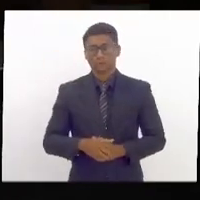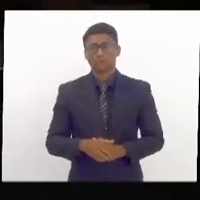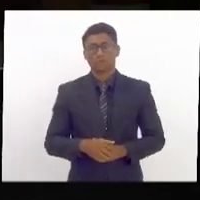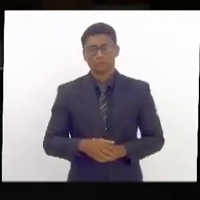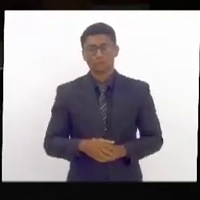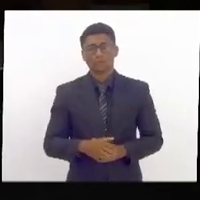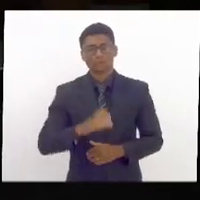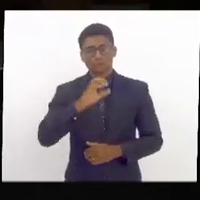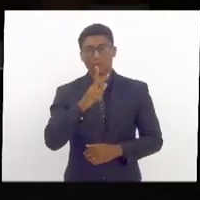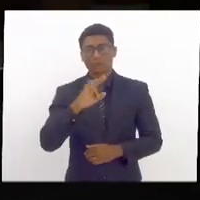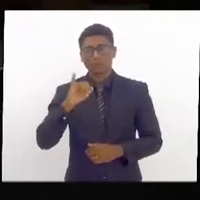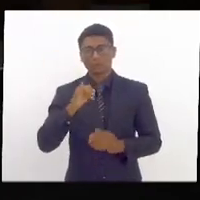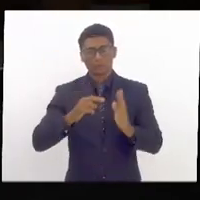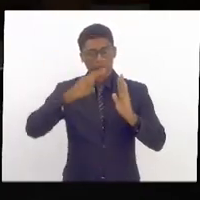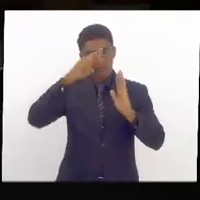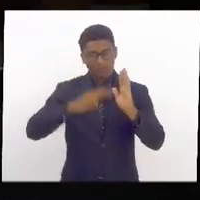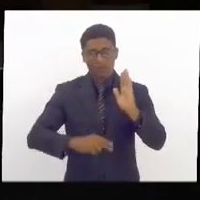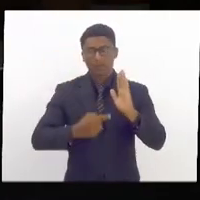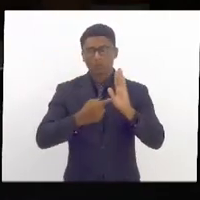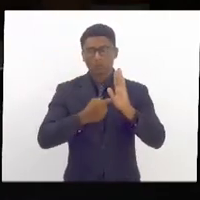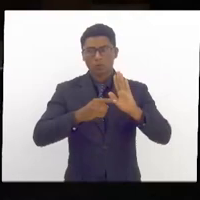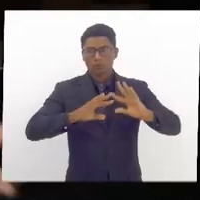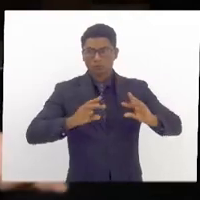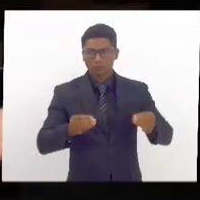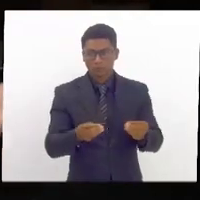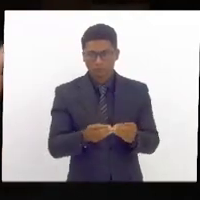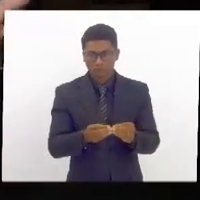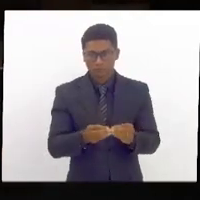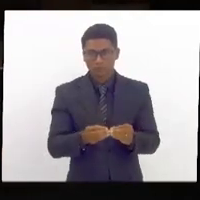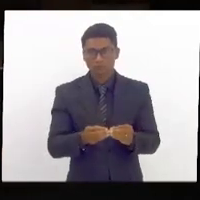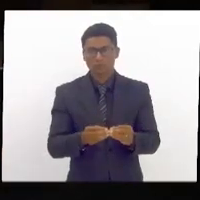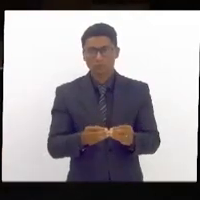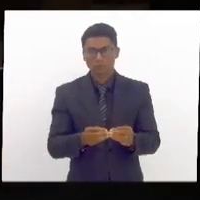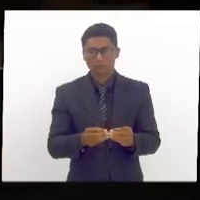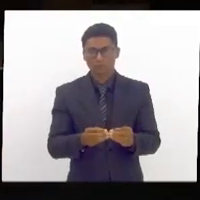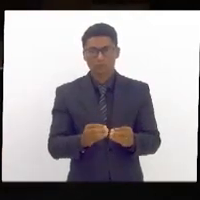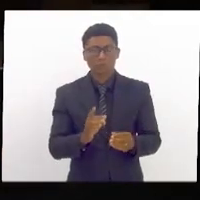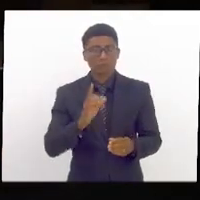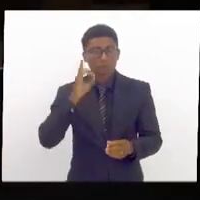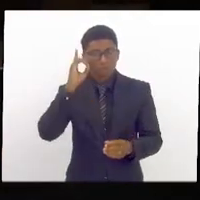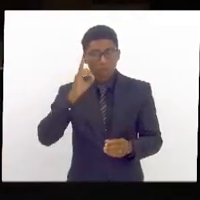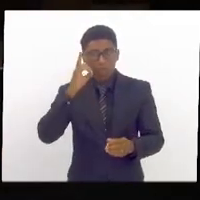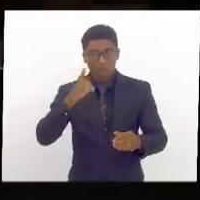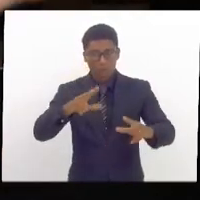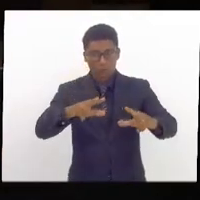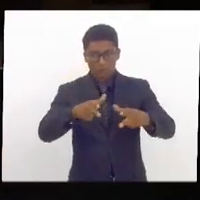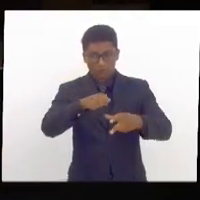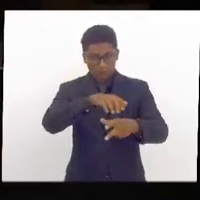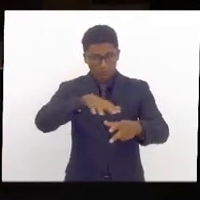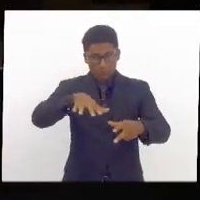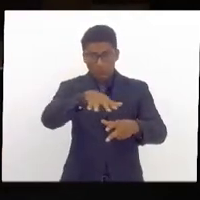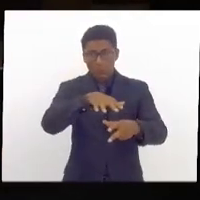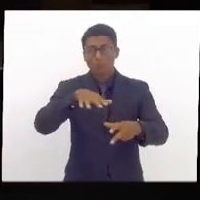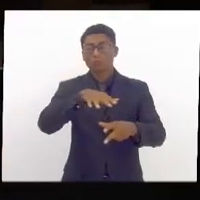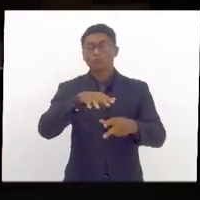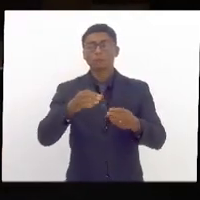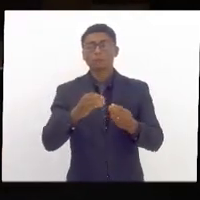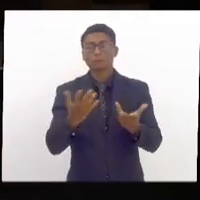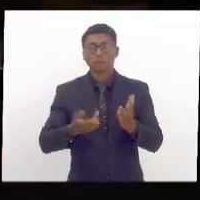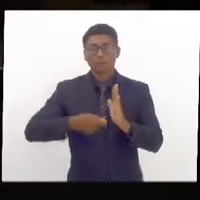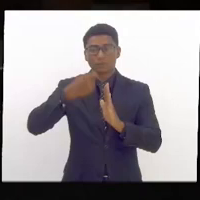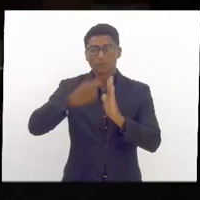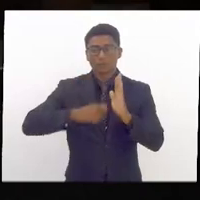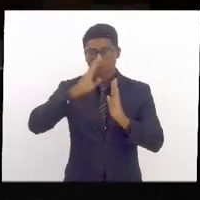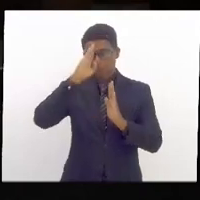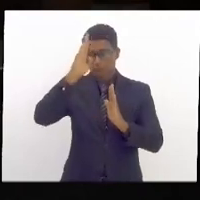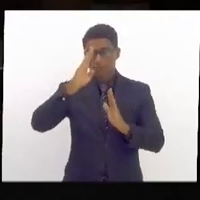foi elaborado um relatório enxuto com a participação de todos os integrantes no sentido de aperfeiçoar o texto principal. Esse relatório